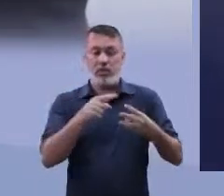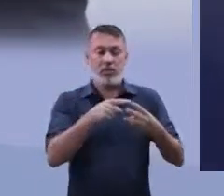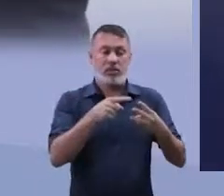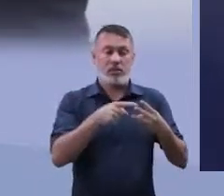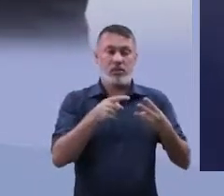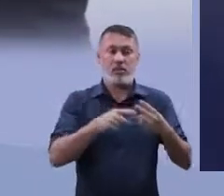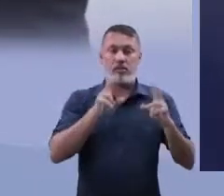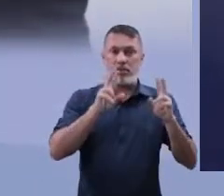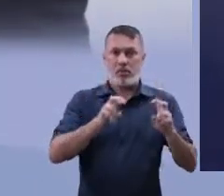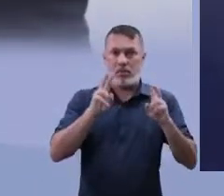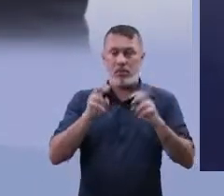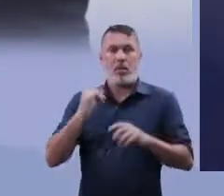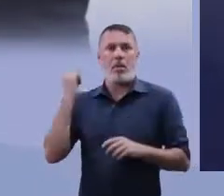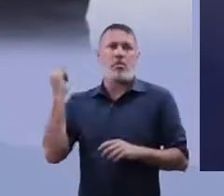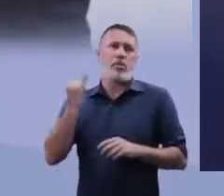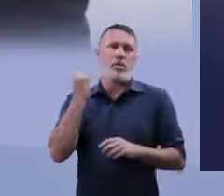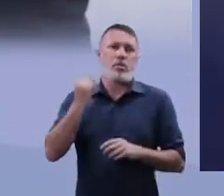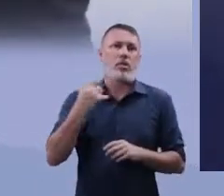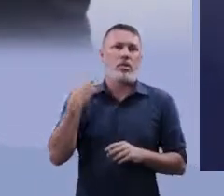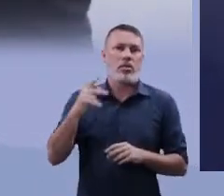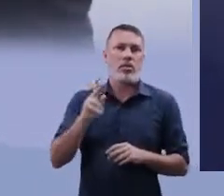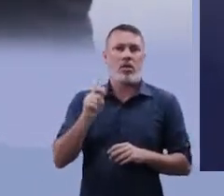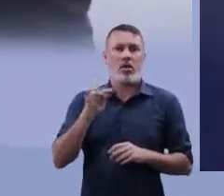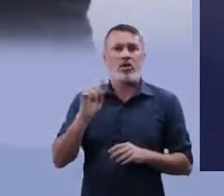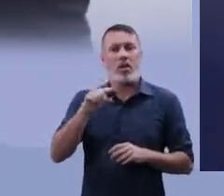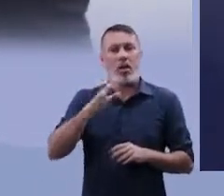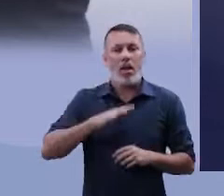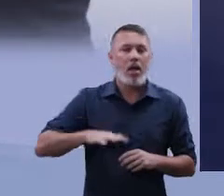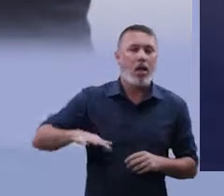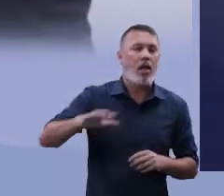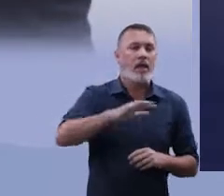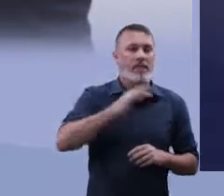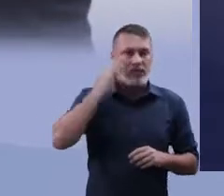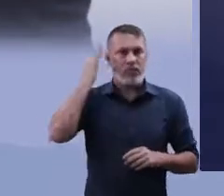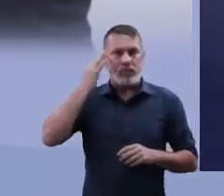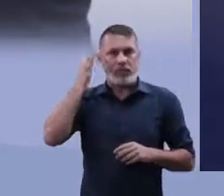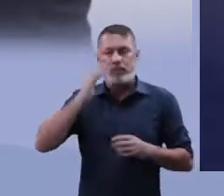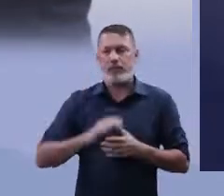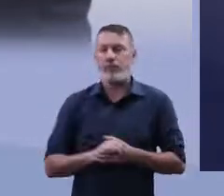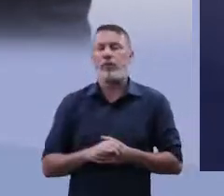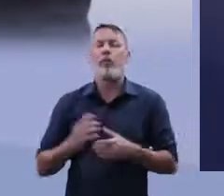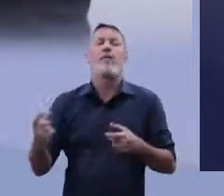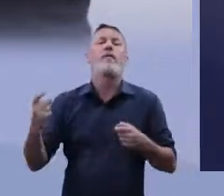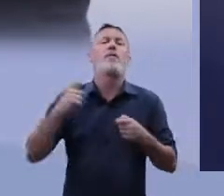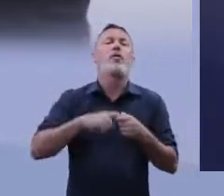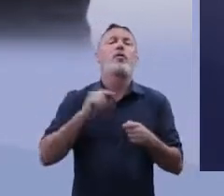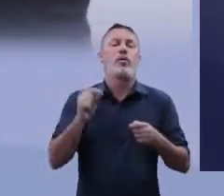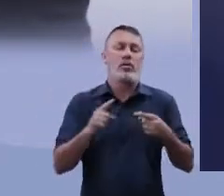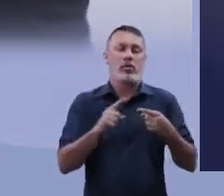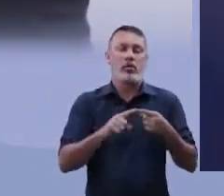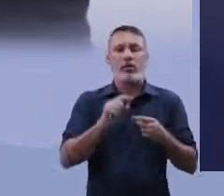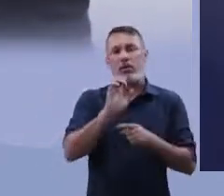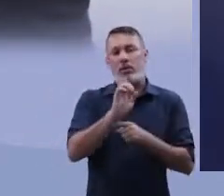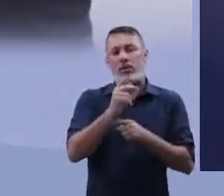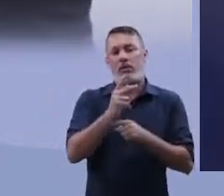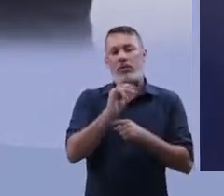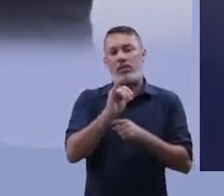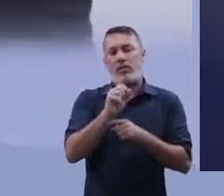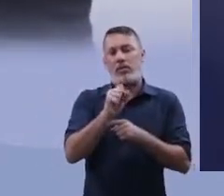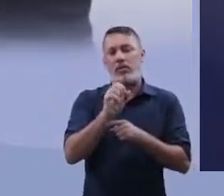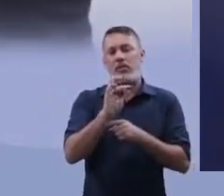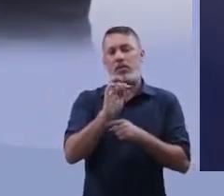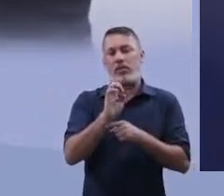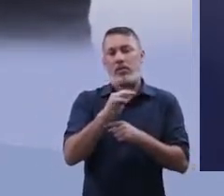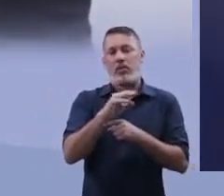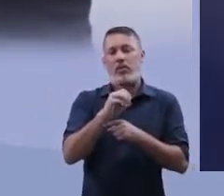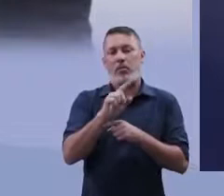esses 3 temas aí importantíssimos, que são as grandes áreas da filosofia. Então, só retomando, epistemologia, que é a teoria